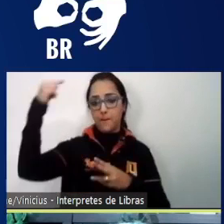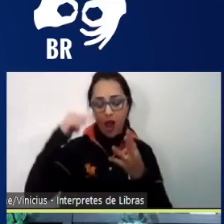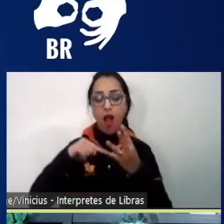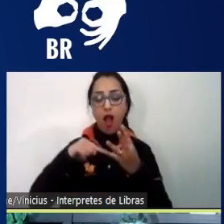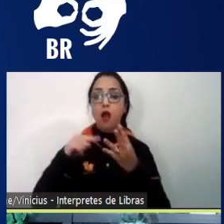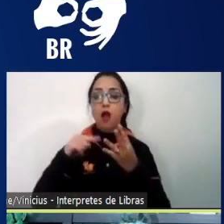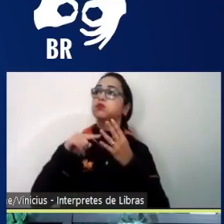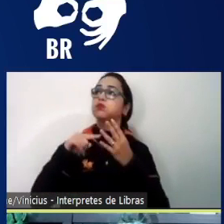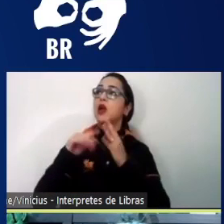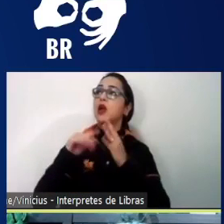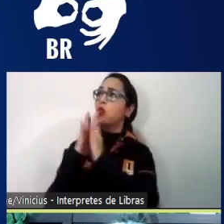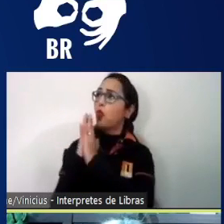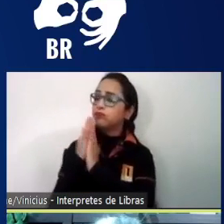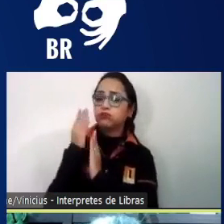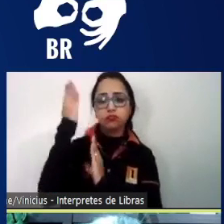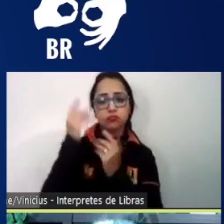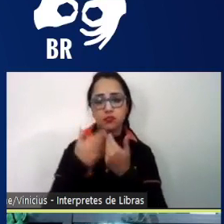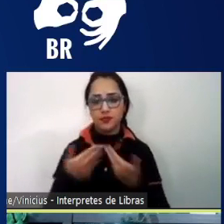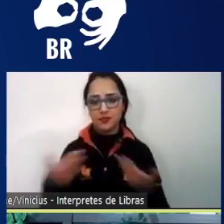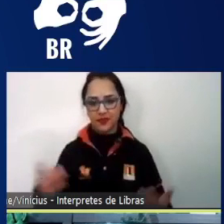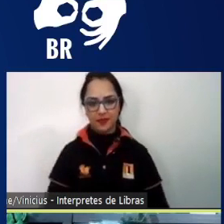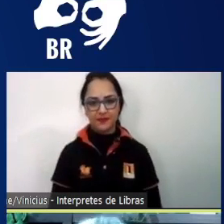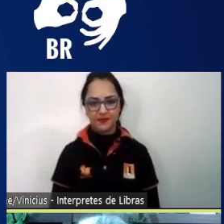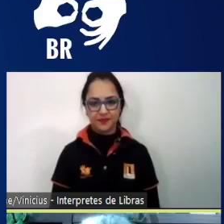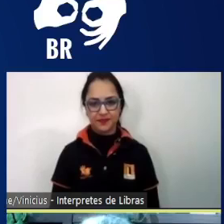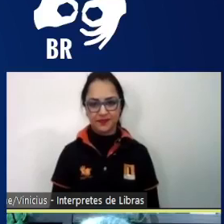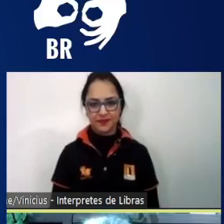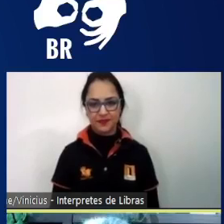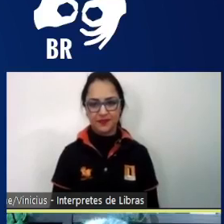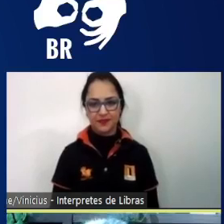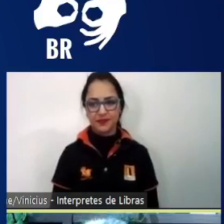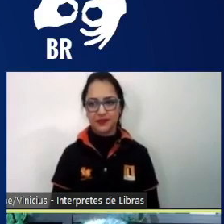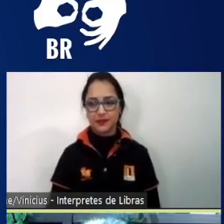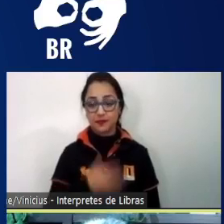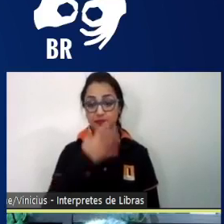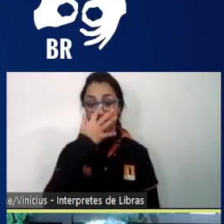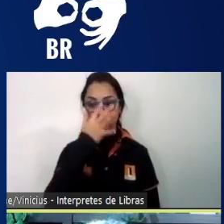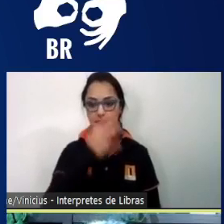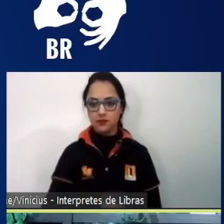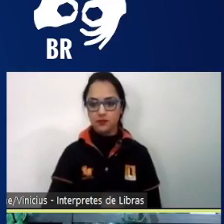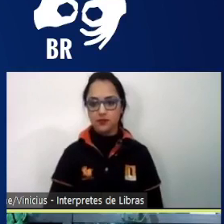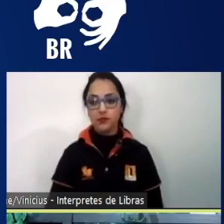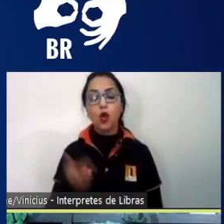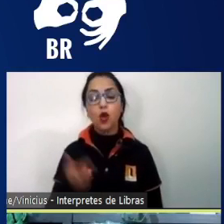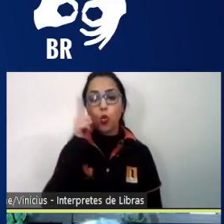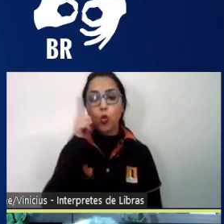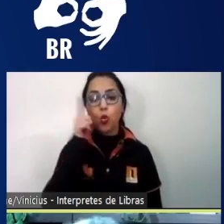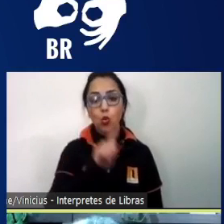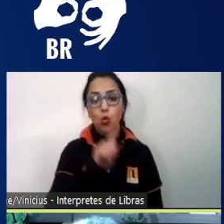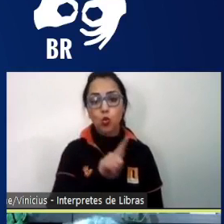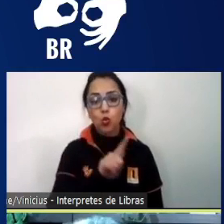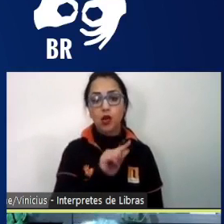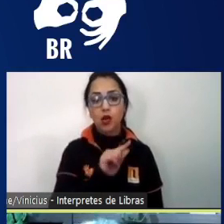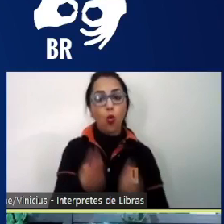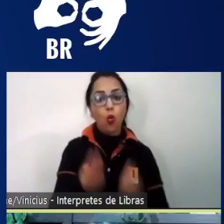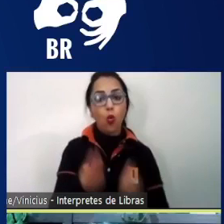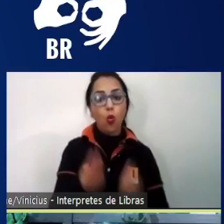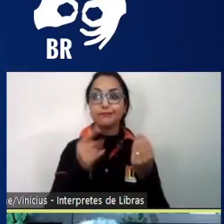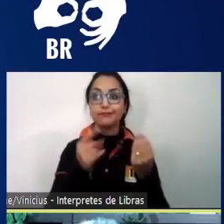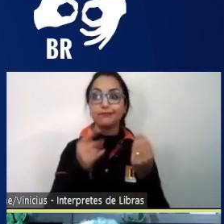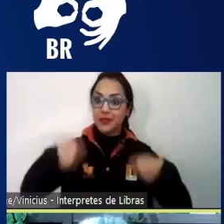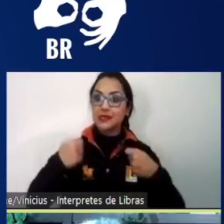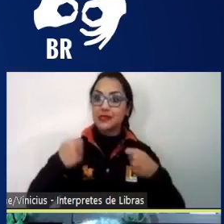mensurado pelo acesso permanente à educação, à